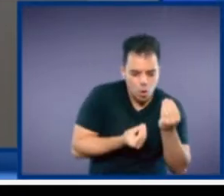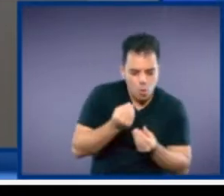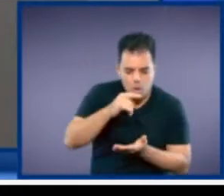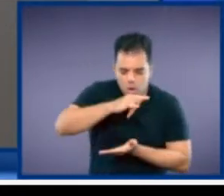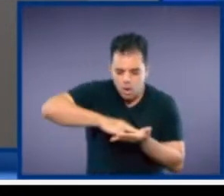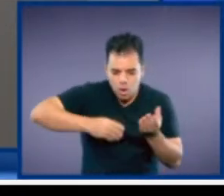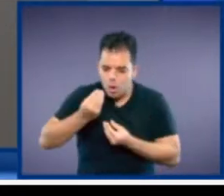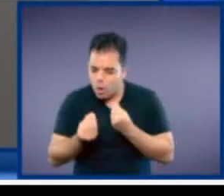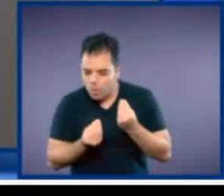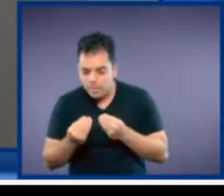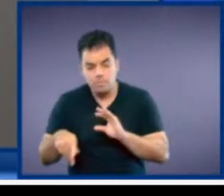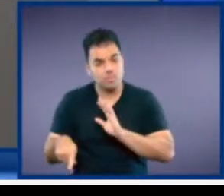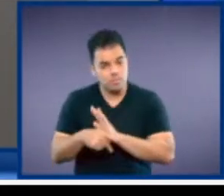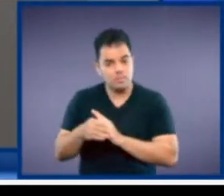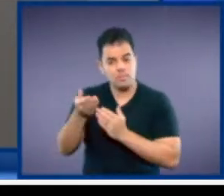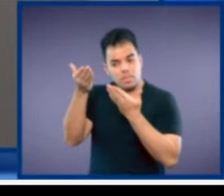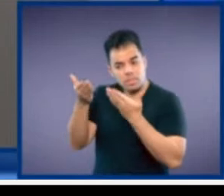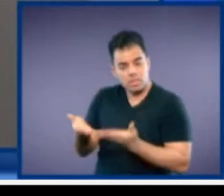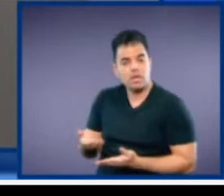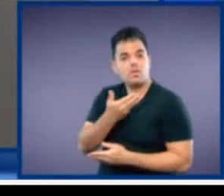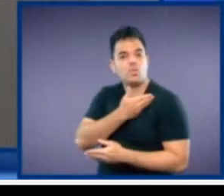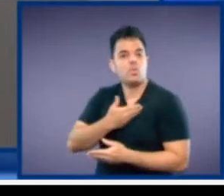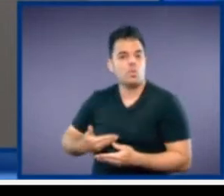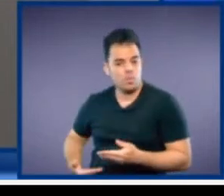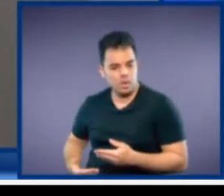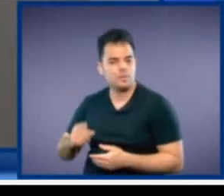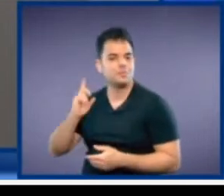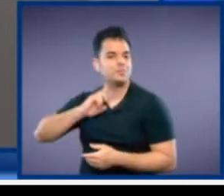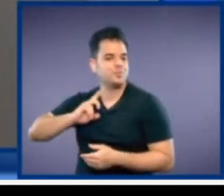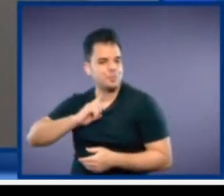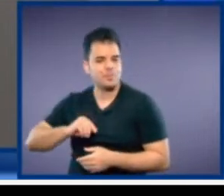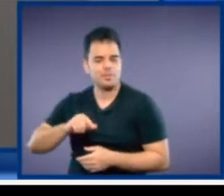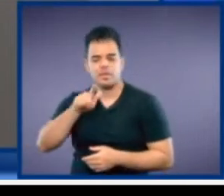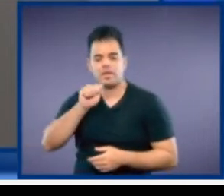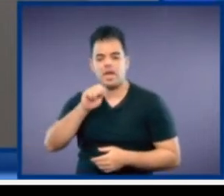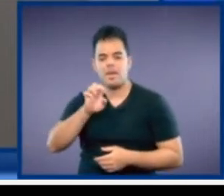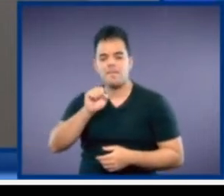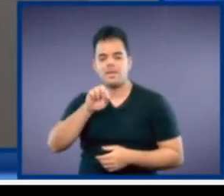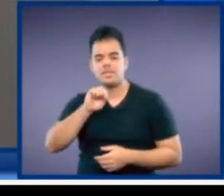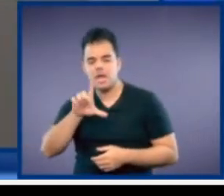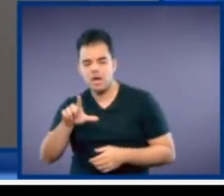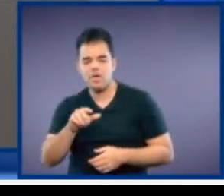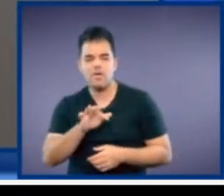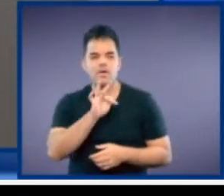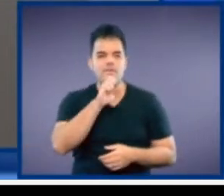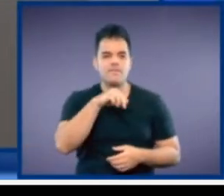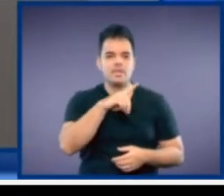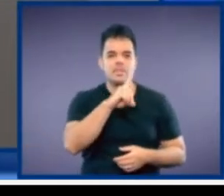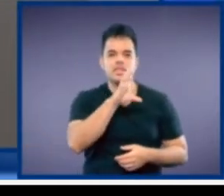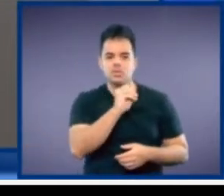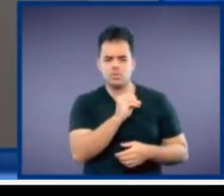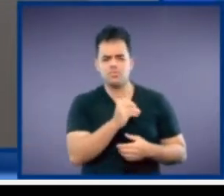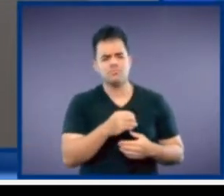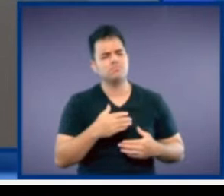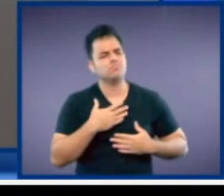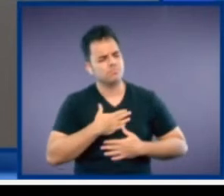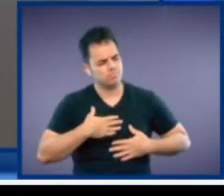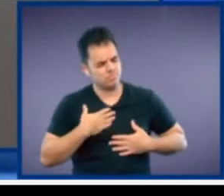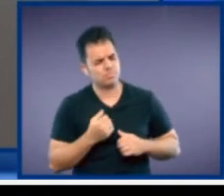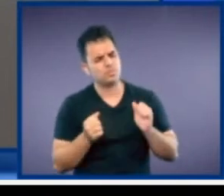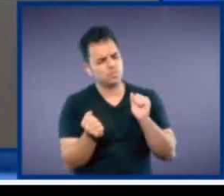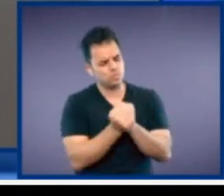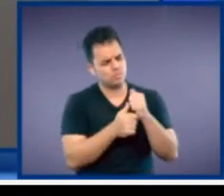Ao governo de Minas Gerais, Gabriel Fajardo, Fernando Marcato, foi um enorme prazer trabalhar com